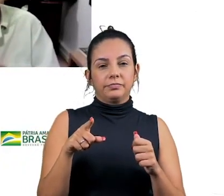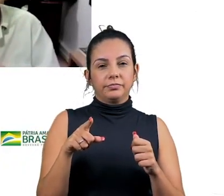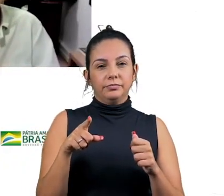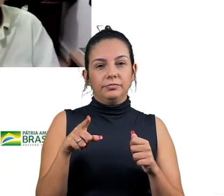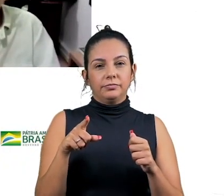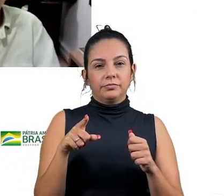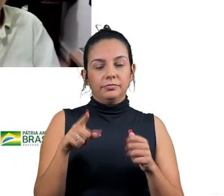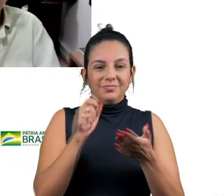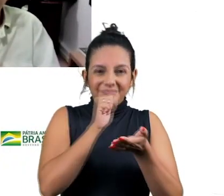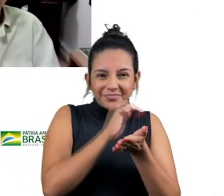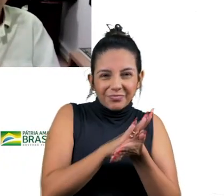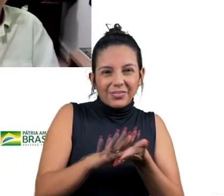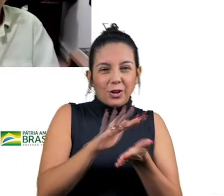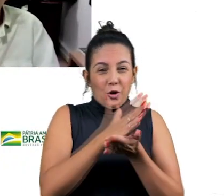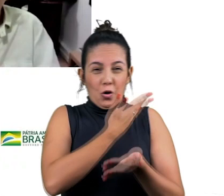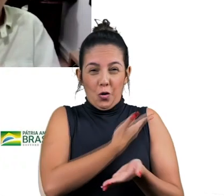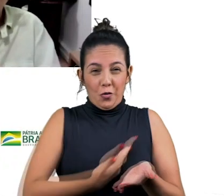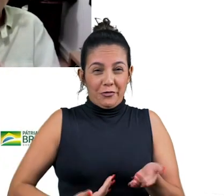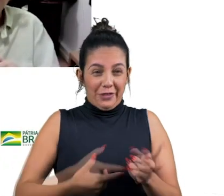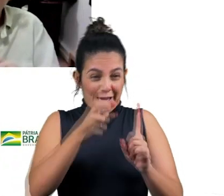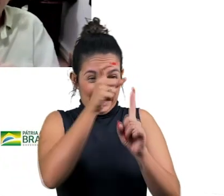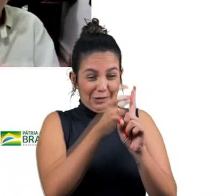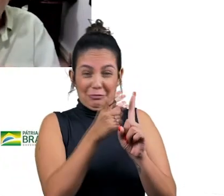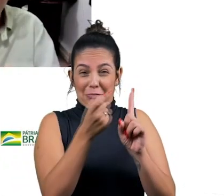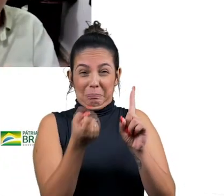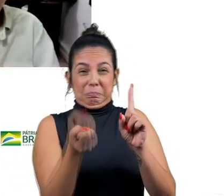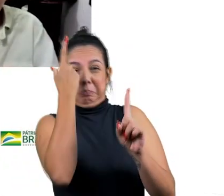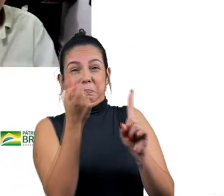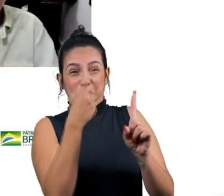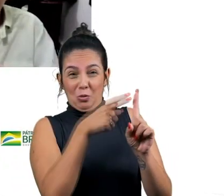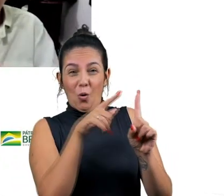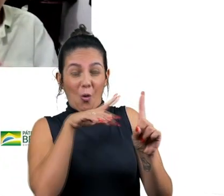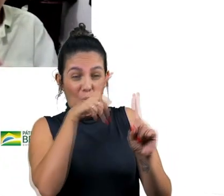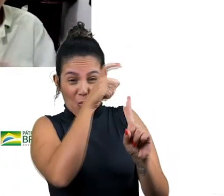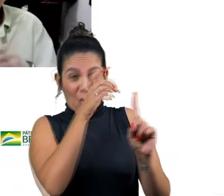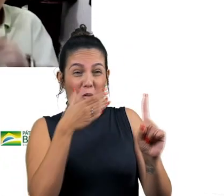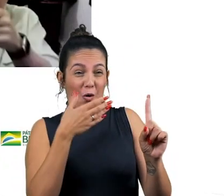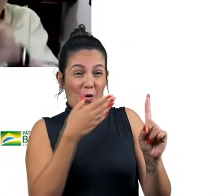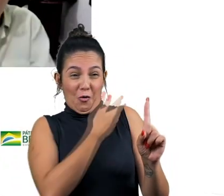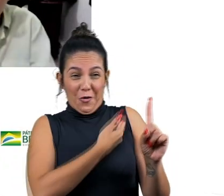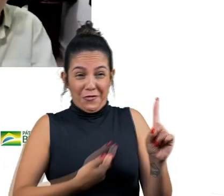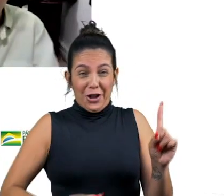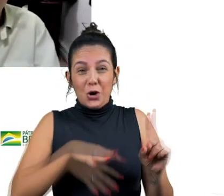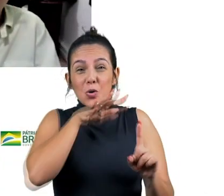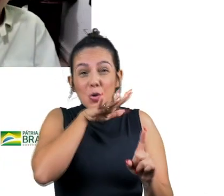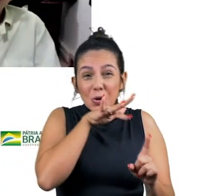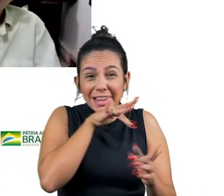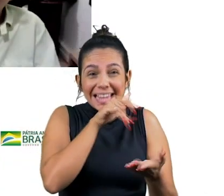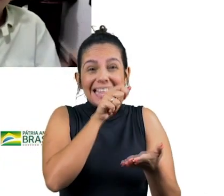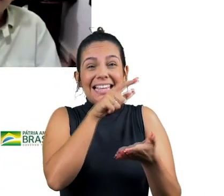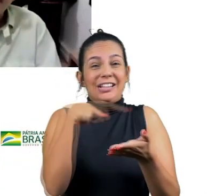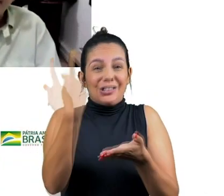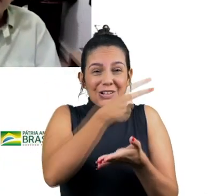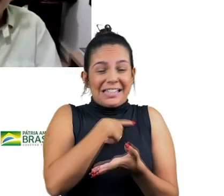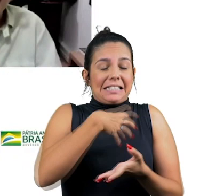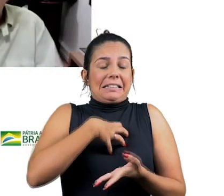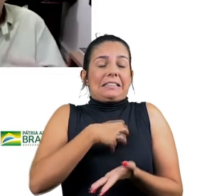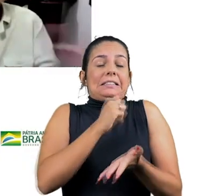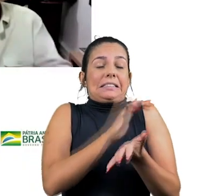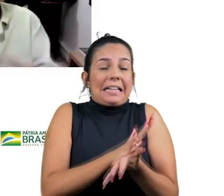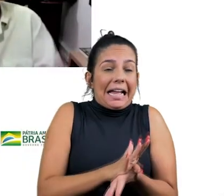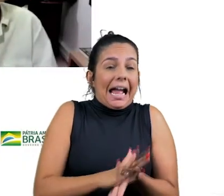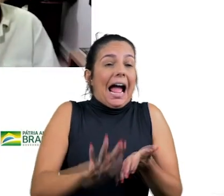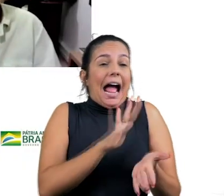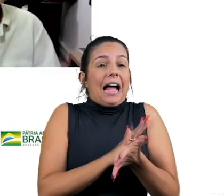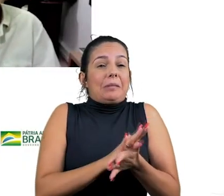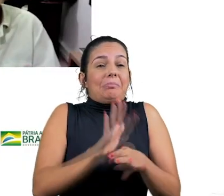o desgaste de um governante incidental nessas condições é muito maior, muito mais profundo do que